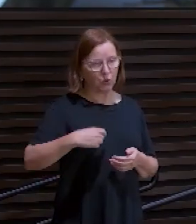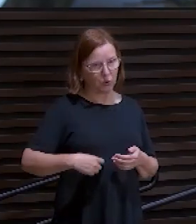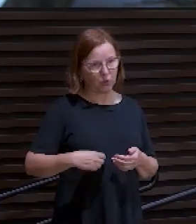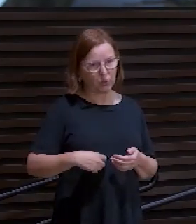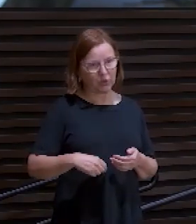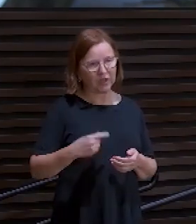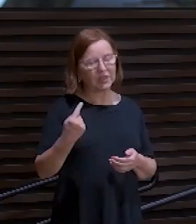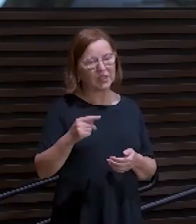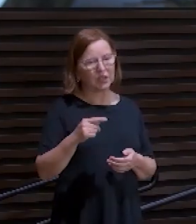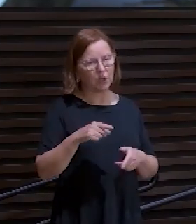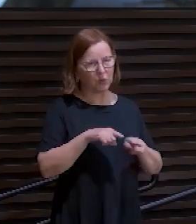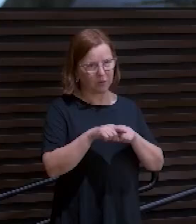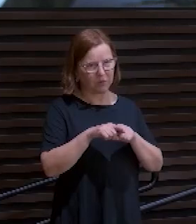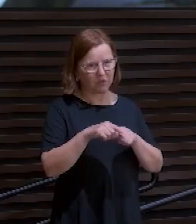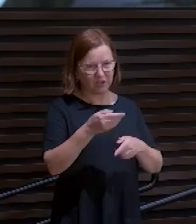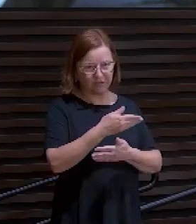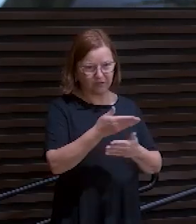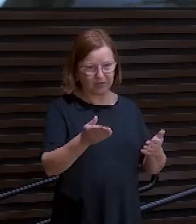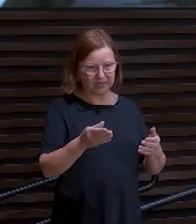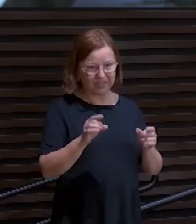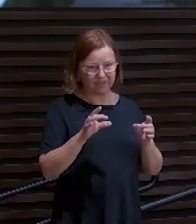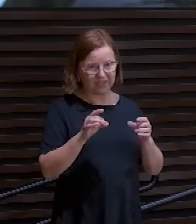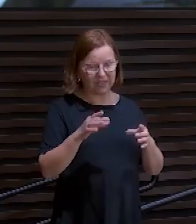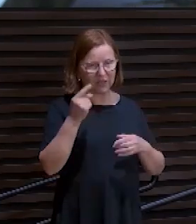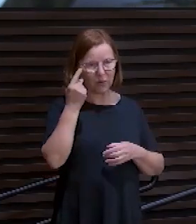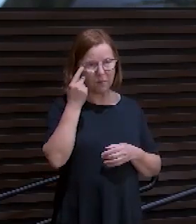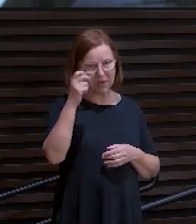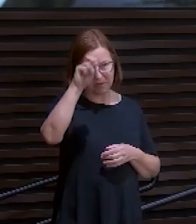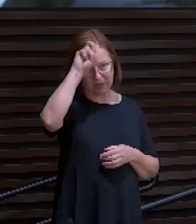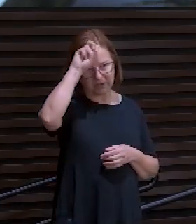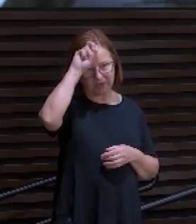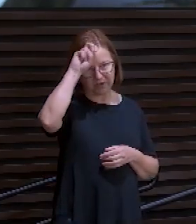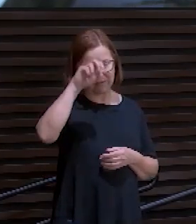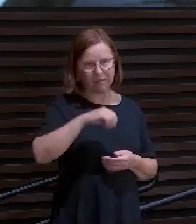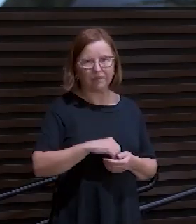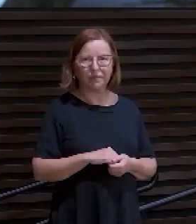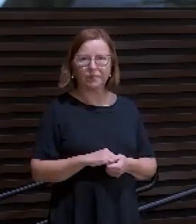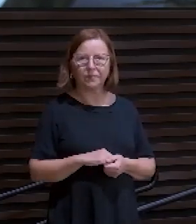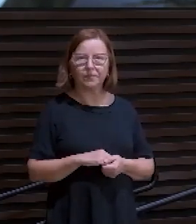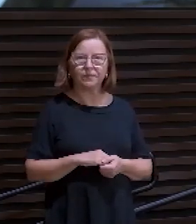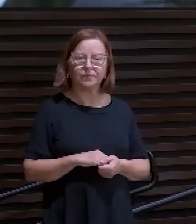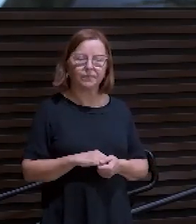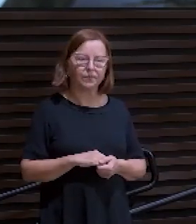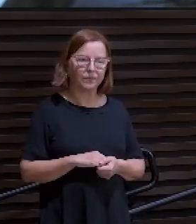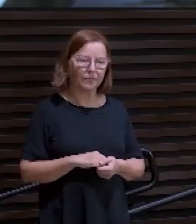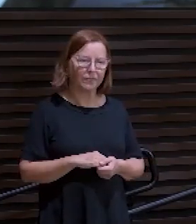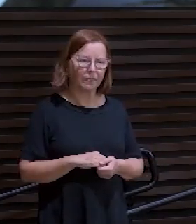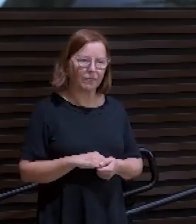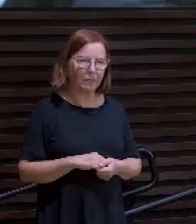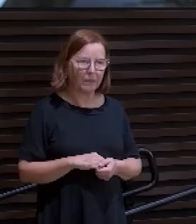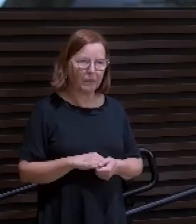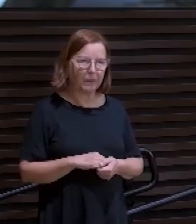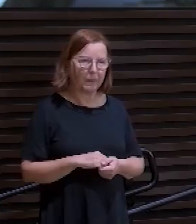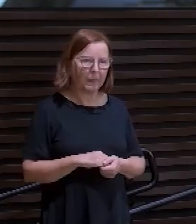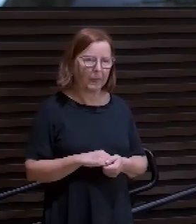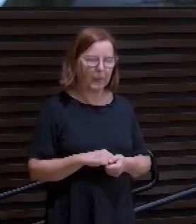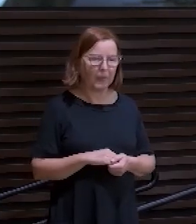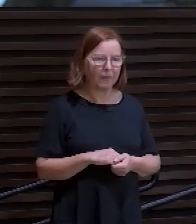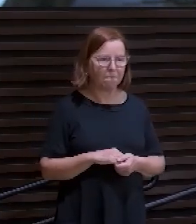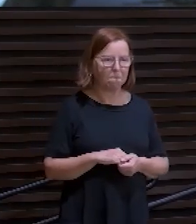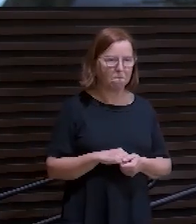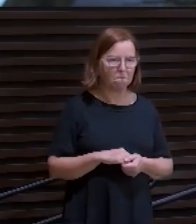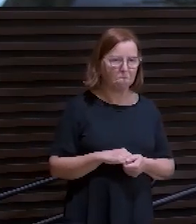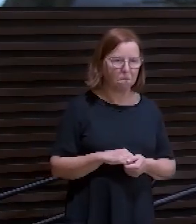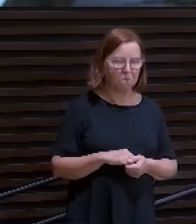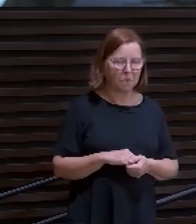quem vendestes para o Egito. Parece que eles ainda não tinham processado. E ficaram